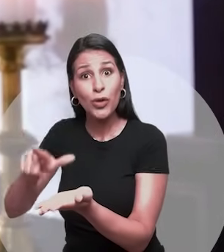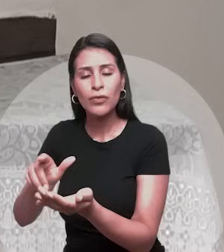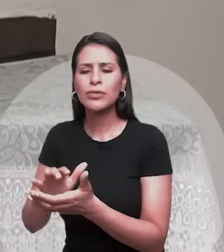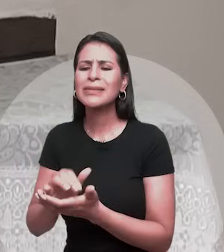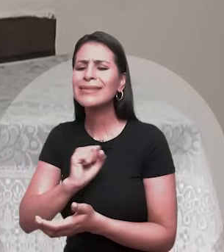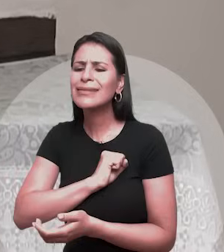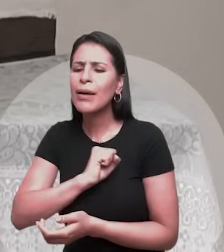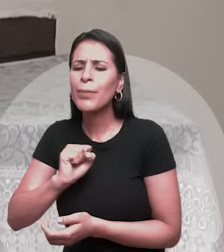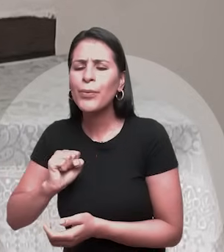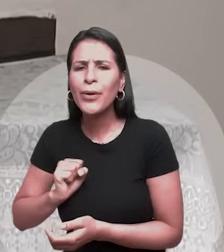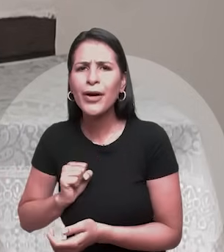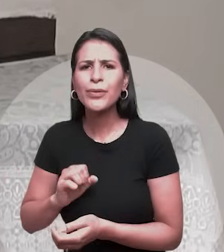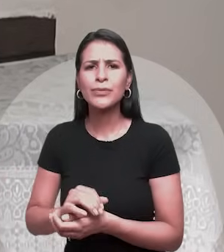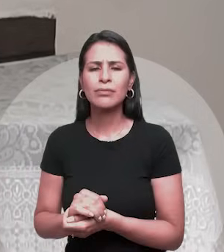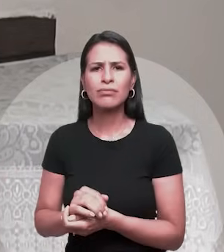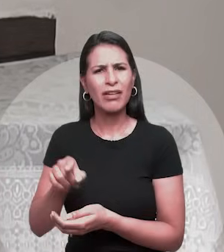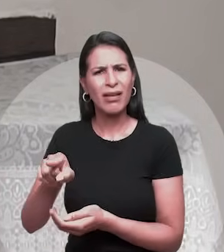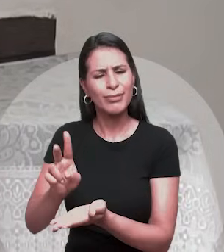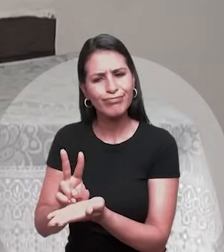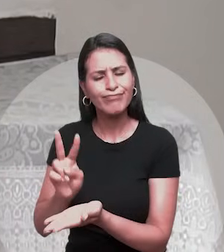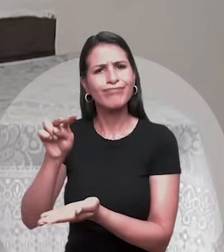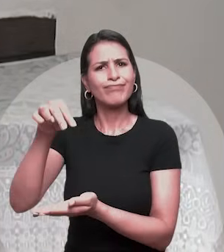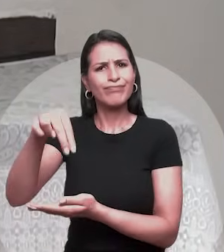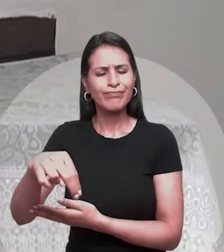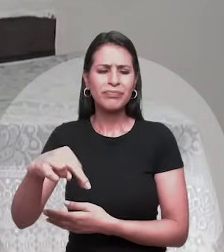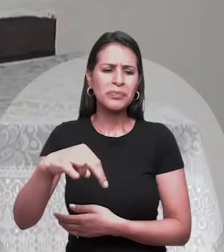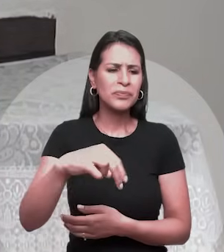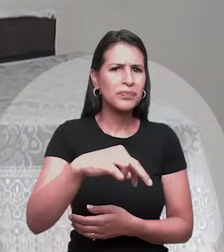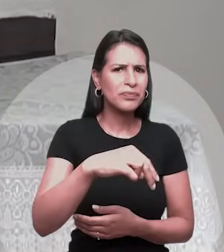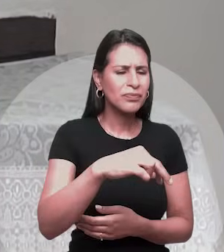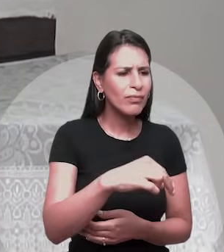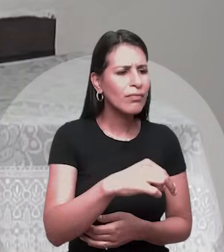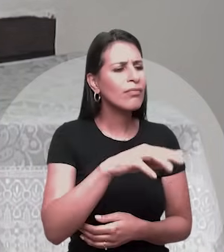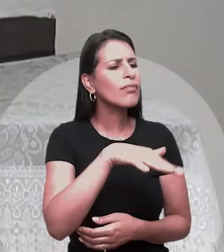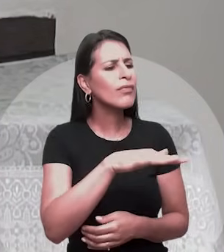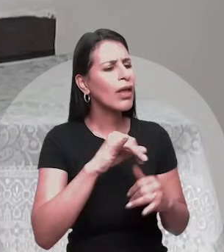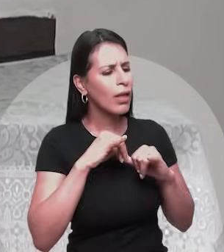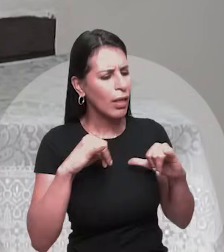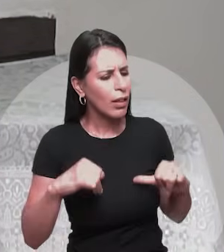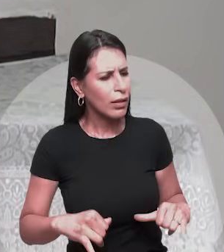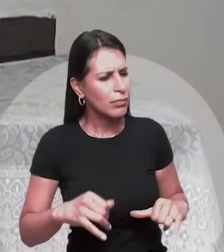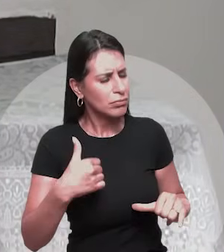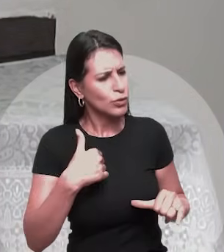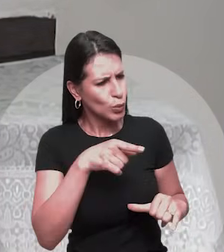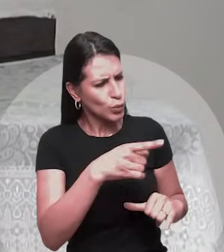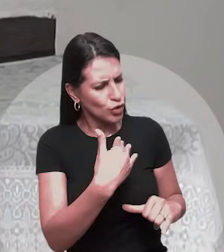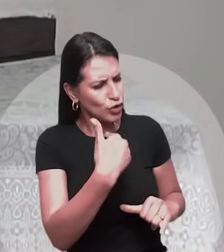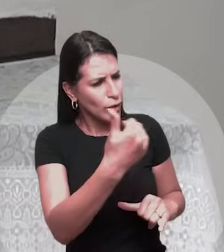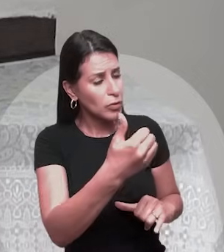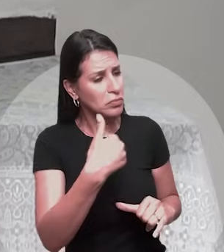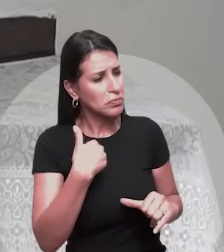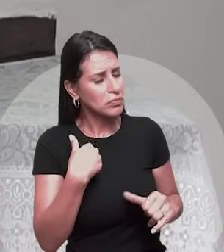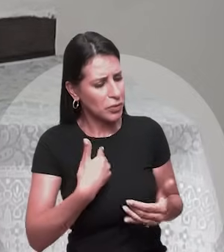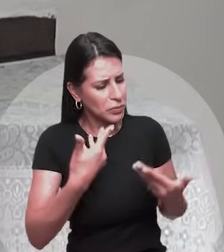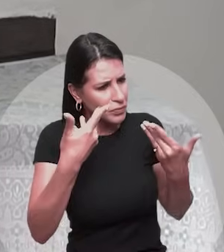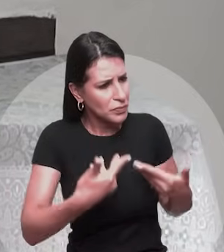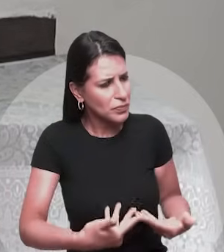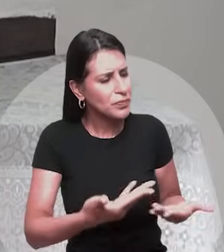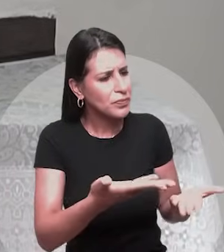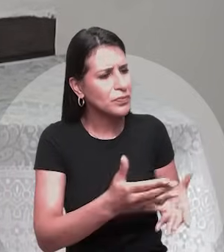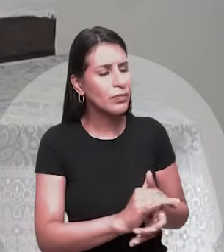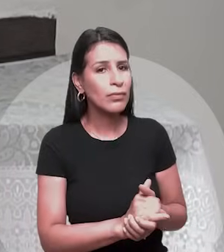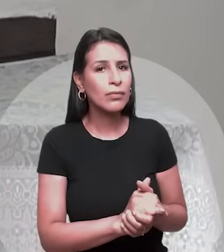Samuel. Este se levantou, foi até Eli e disse: Eis-me aqui, pois você me chamou. Mas